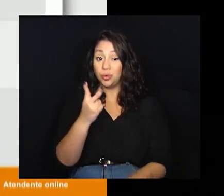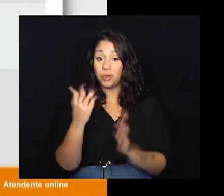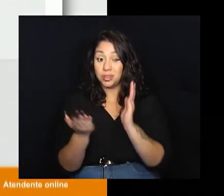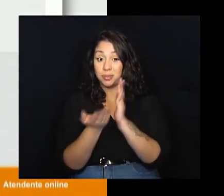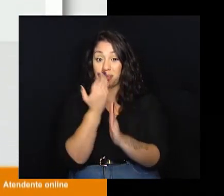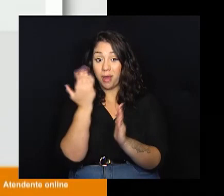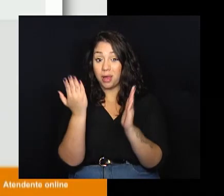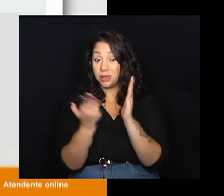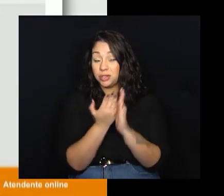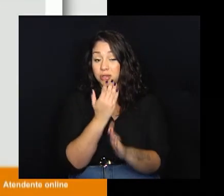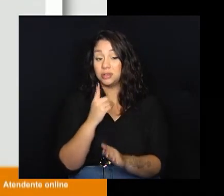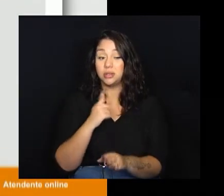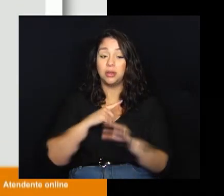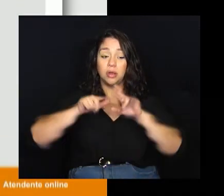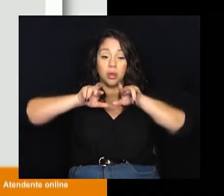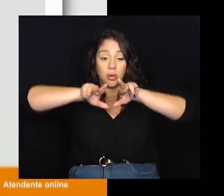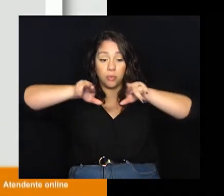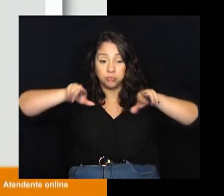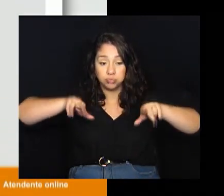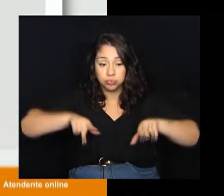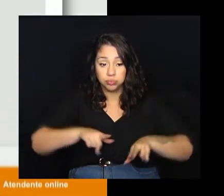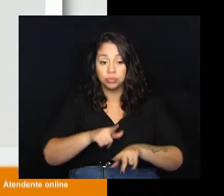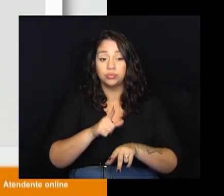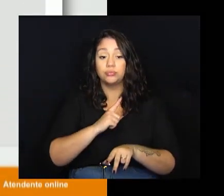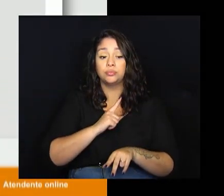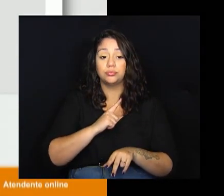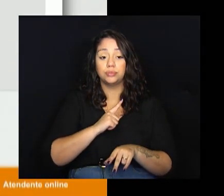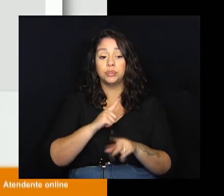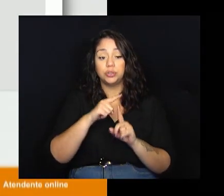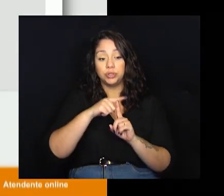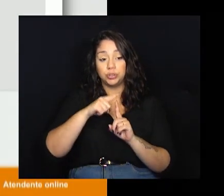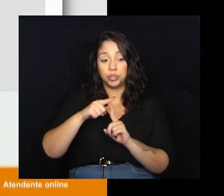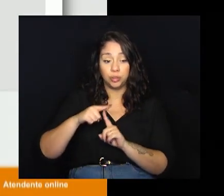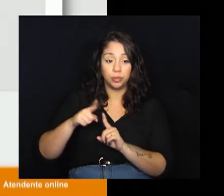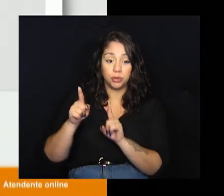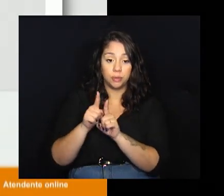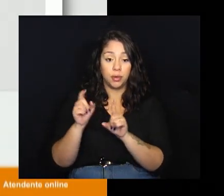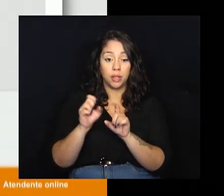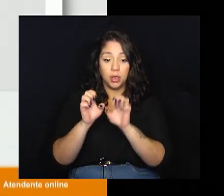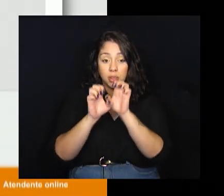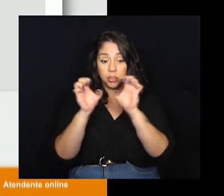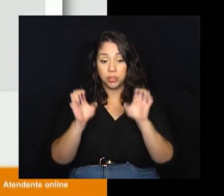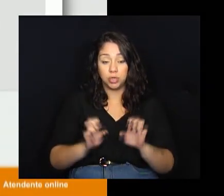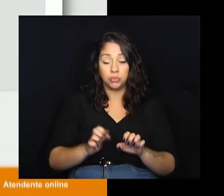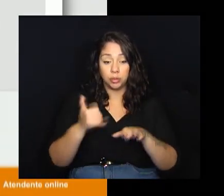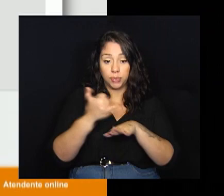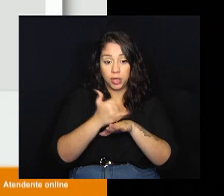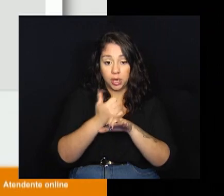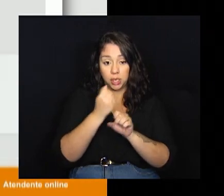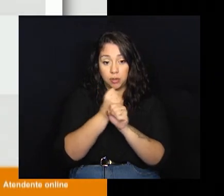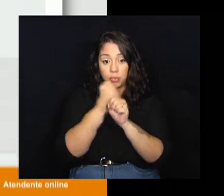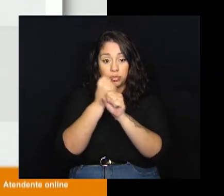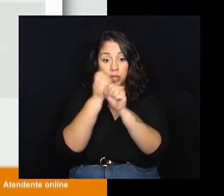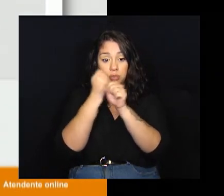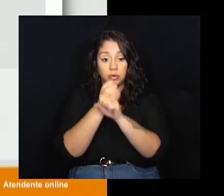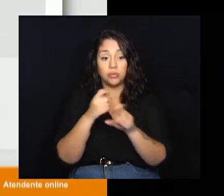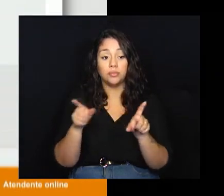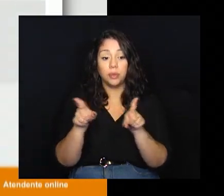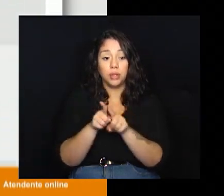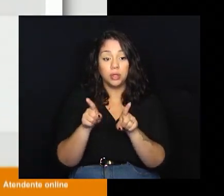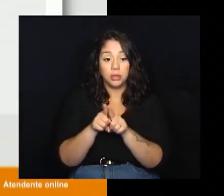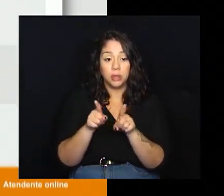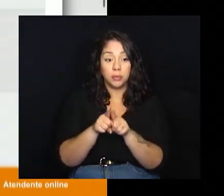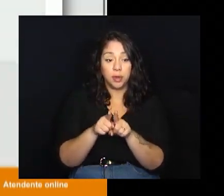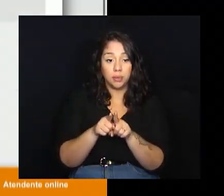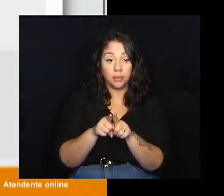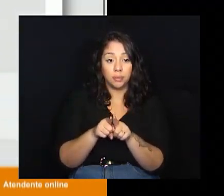marceneiro mecânico de manutenção empilhadeira de estrutura metálica então montador também